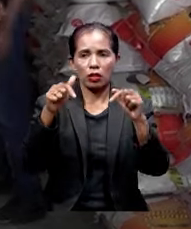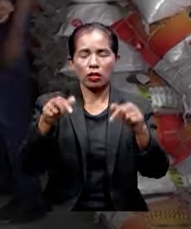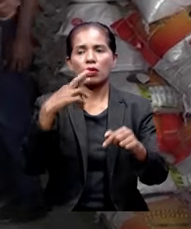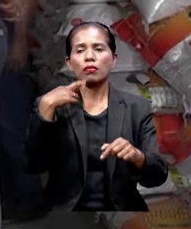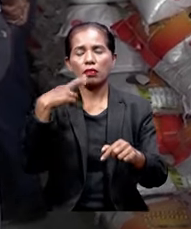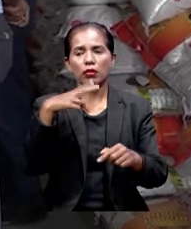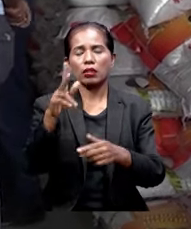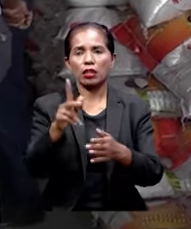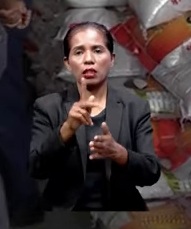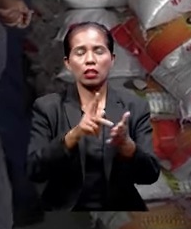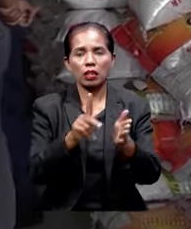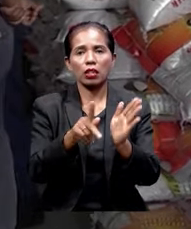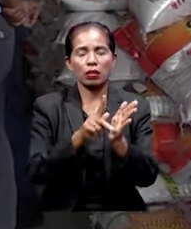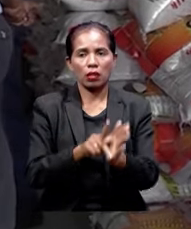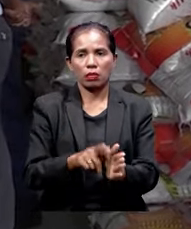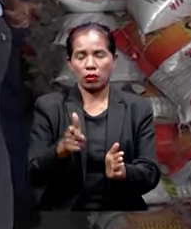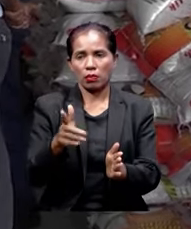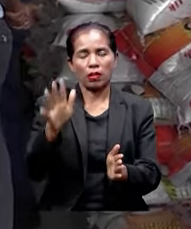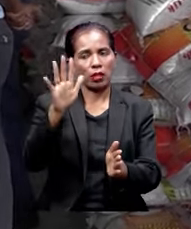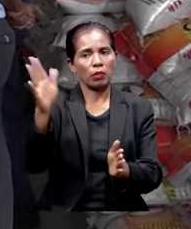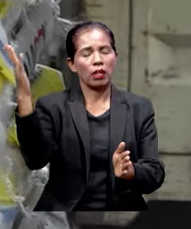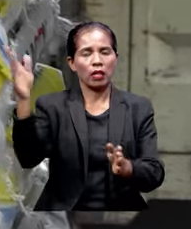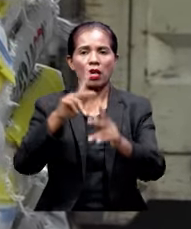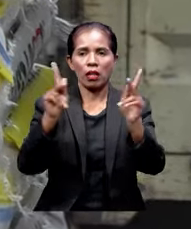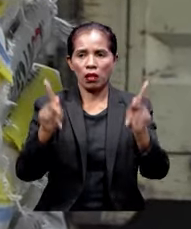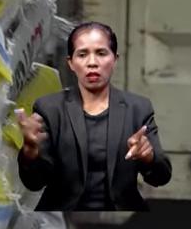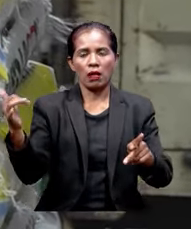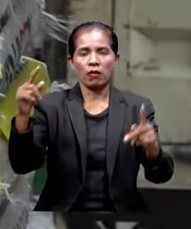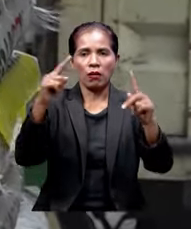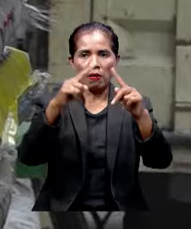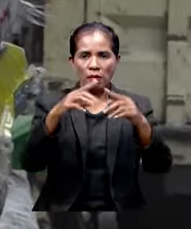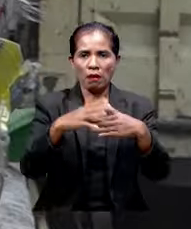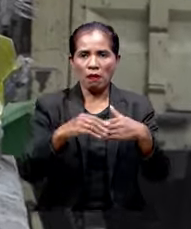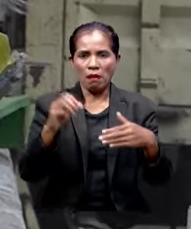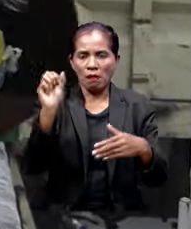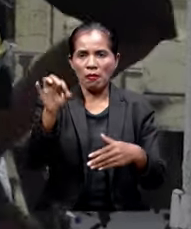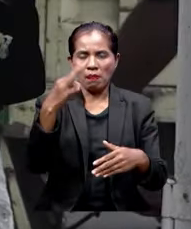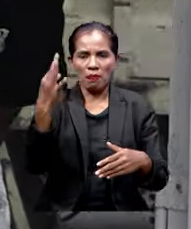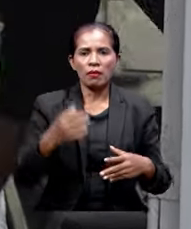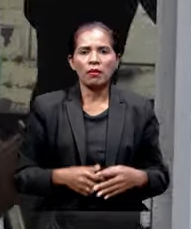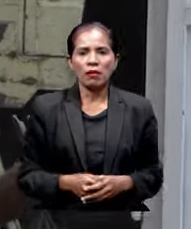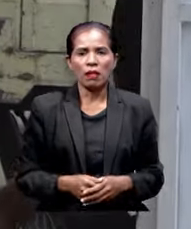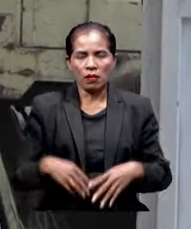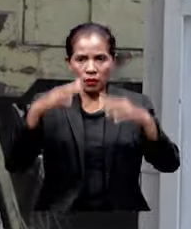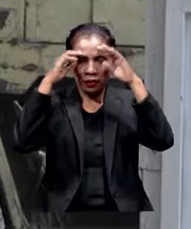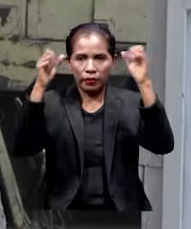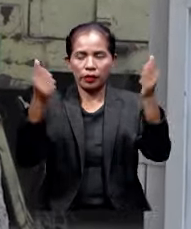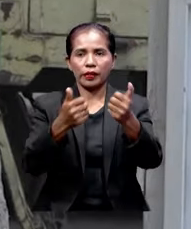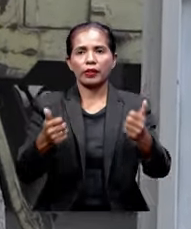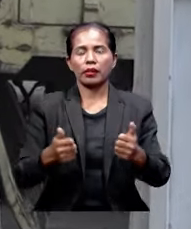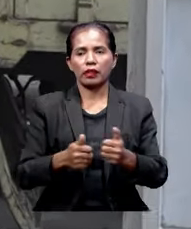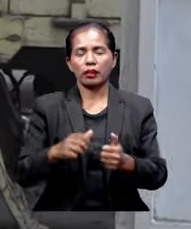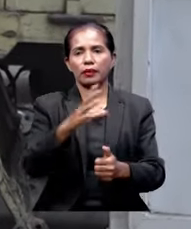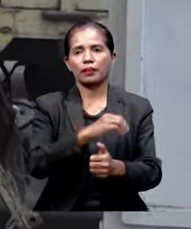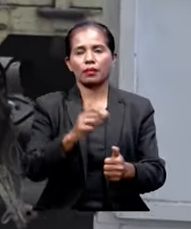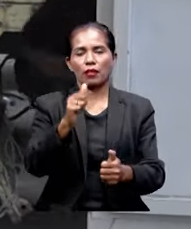fos kilograma ru anulo resin lima e aloja sira e adili to ona dólar sanulo resin sia. Nune presidente asociação tane